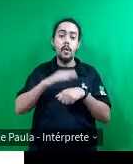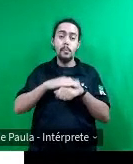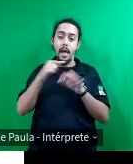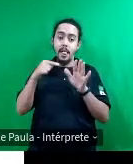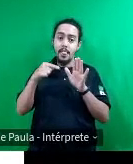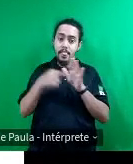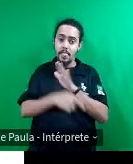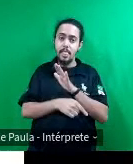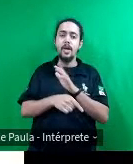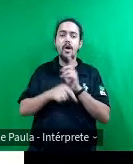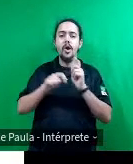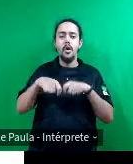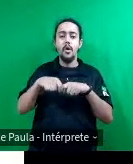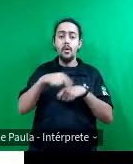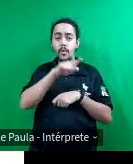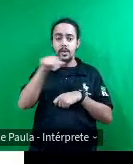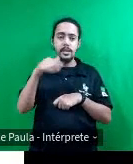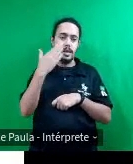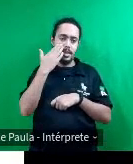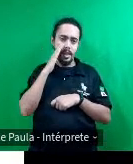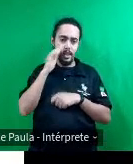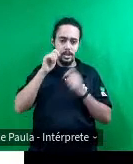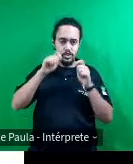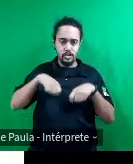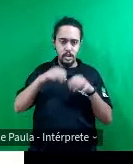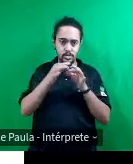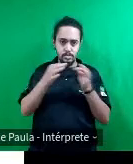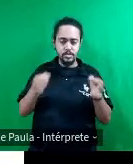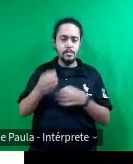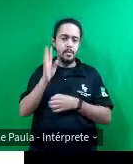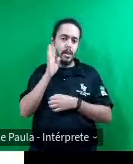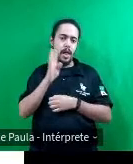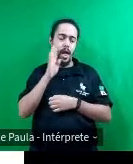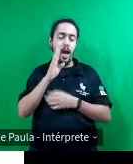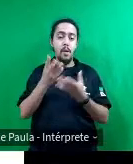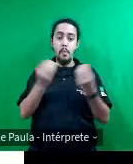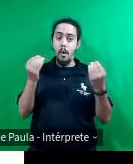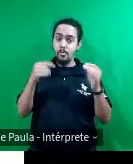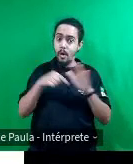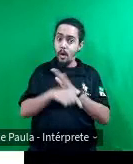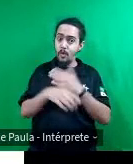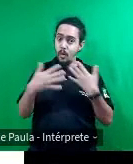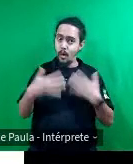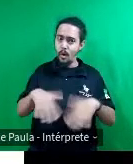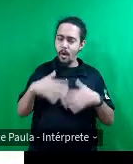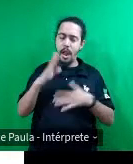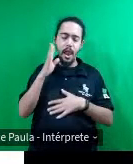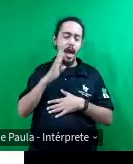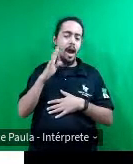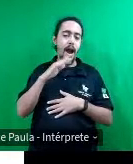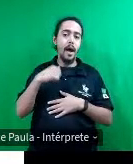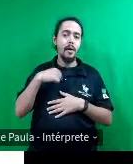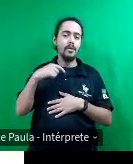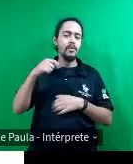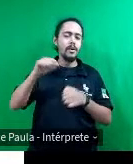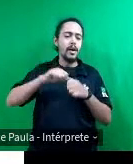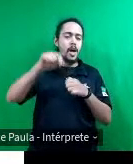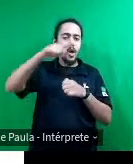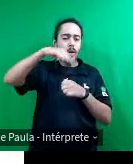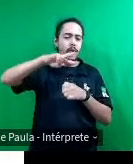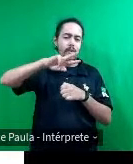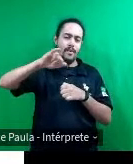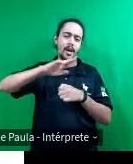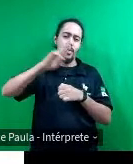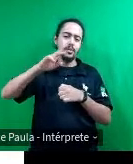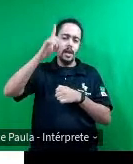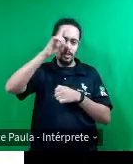vocês consigam entender de uma forma muito simples, muito bacana e muito profunda também essas ferramentas tão importantes aí no dia a dia